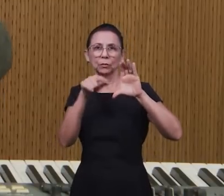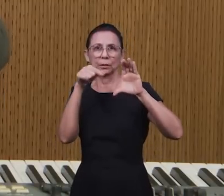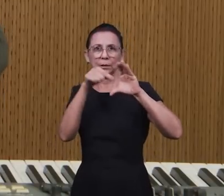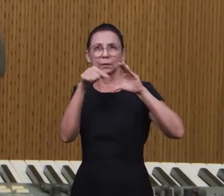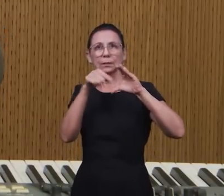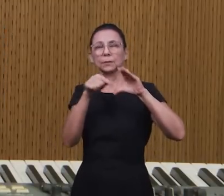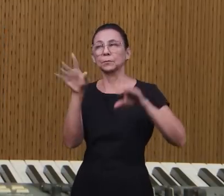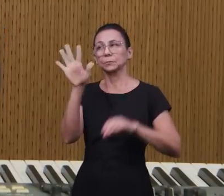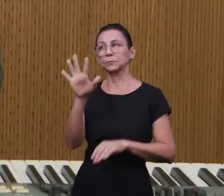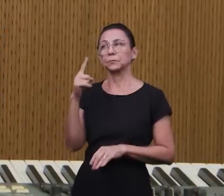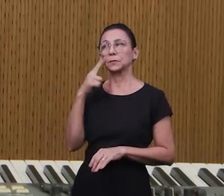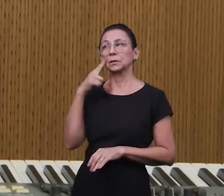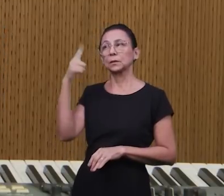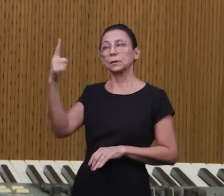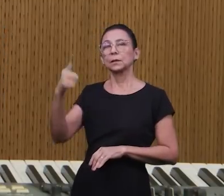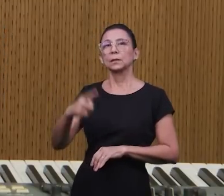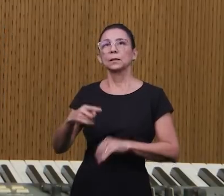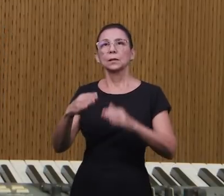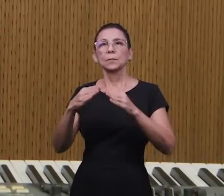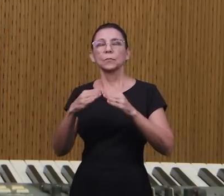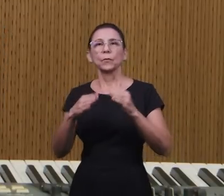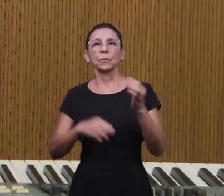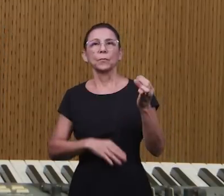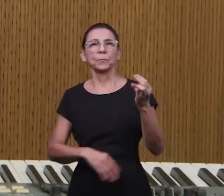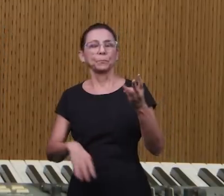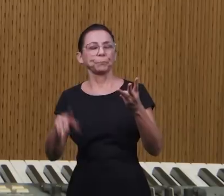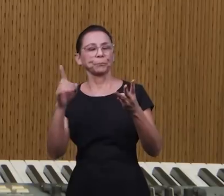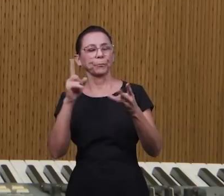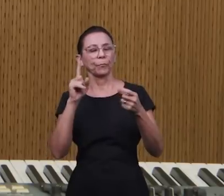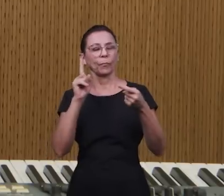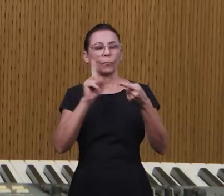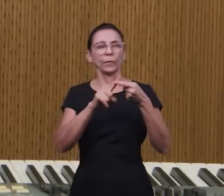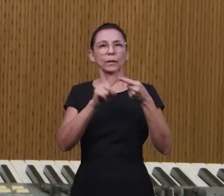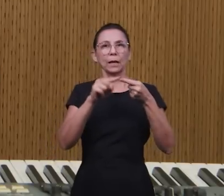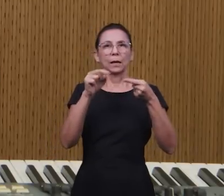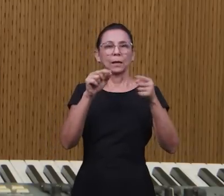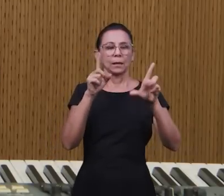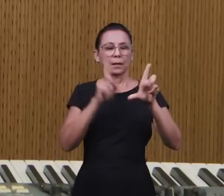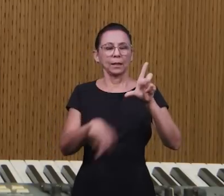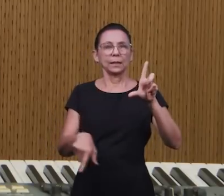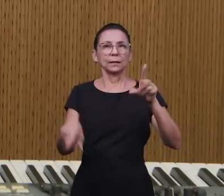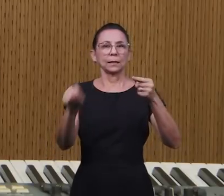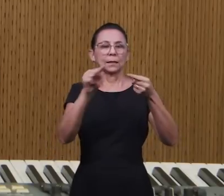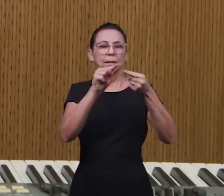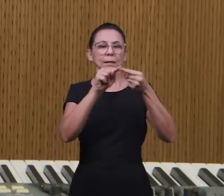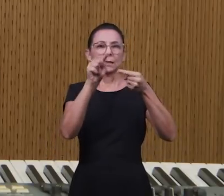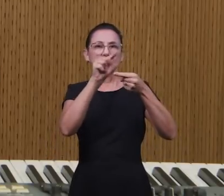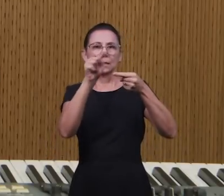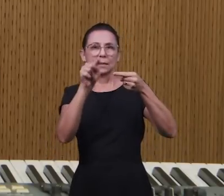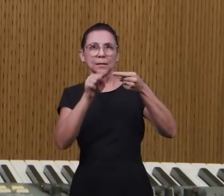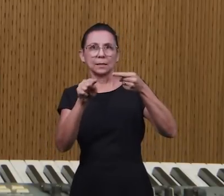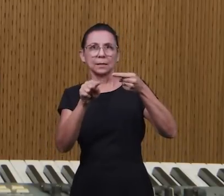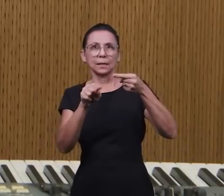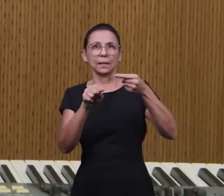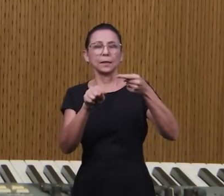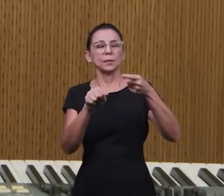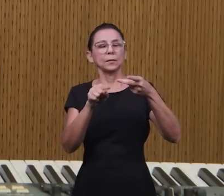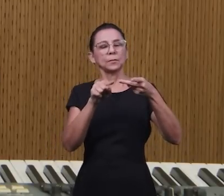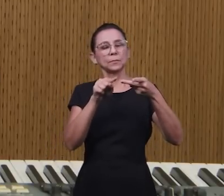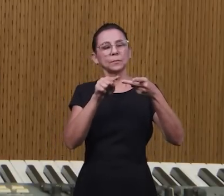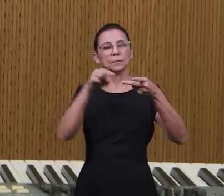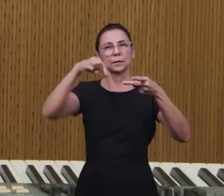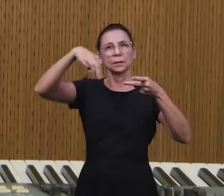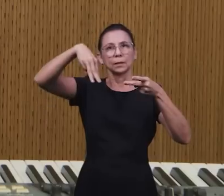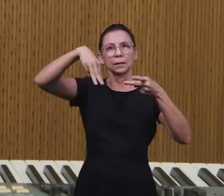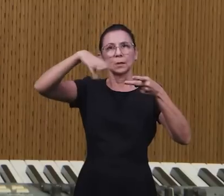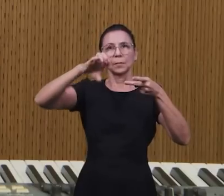favor, 3 consoantes. Nós vamos considerar Z nessa região média,